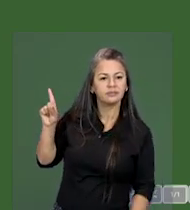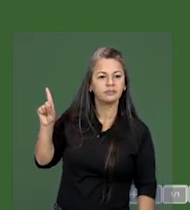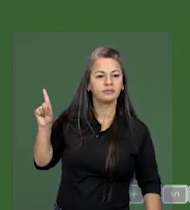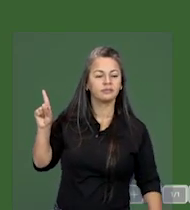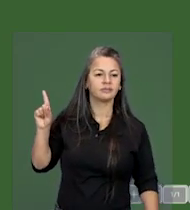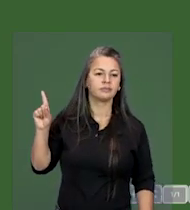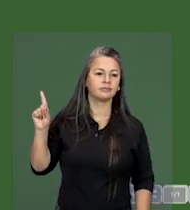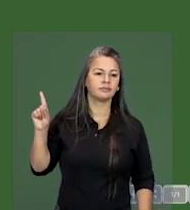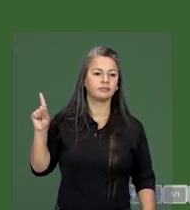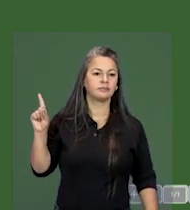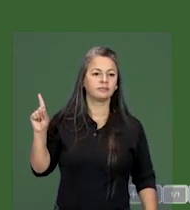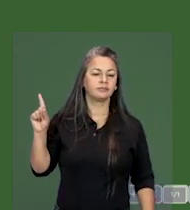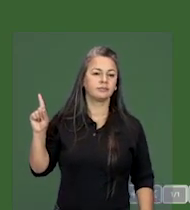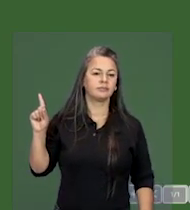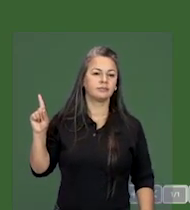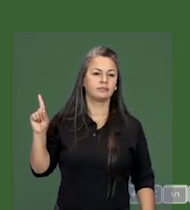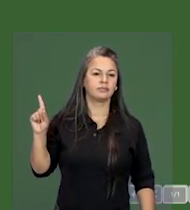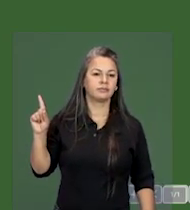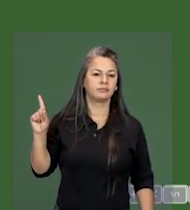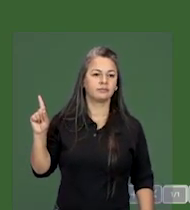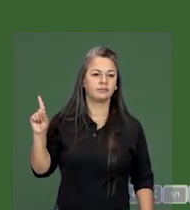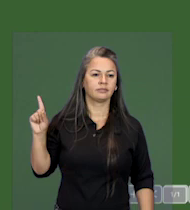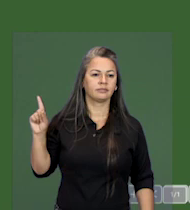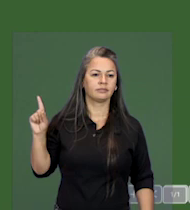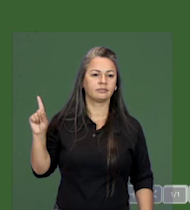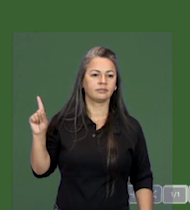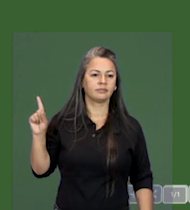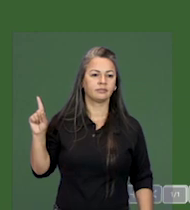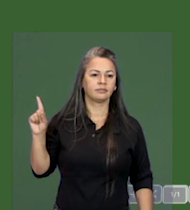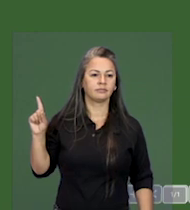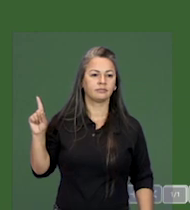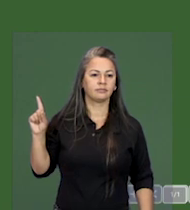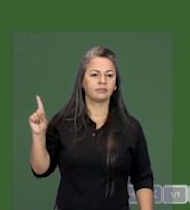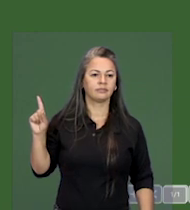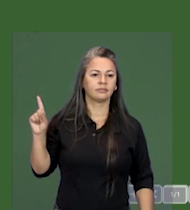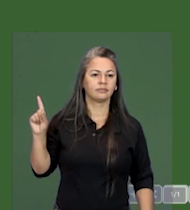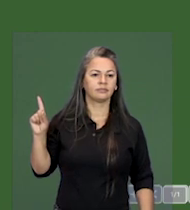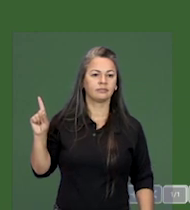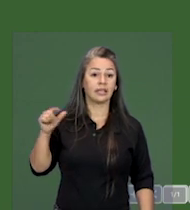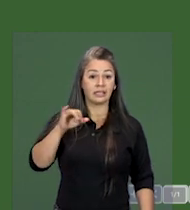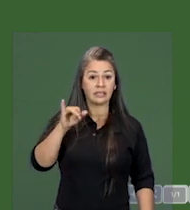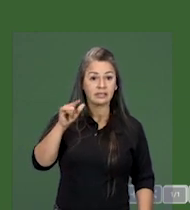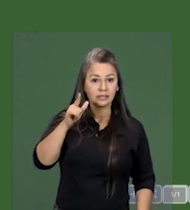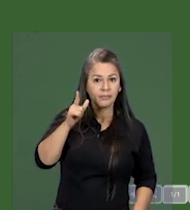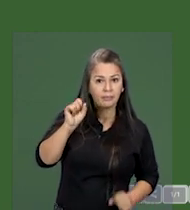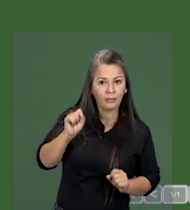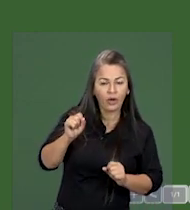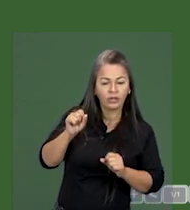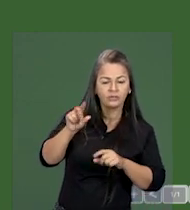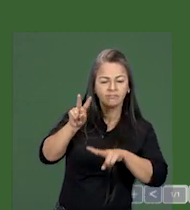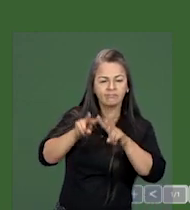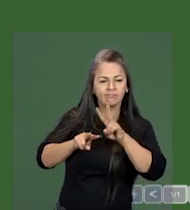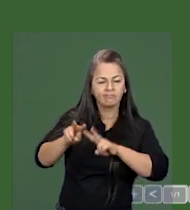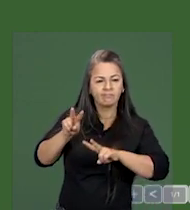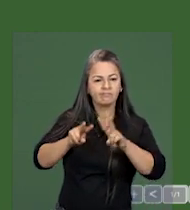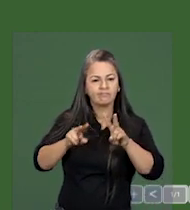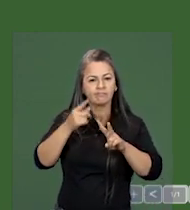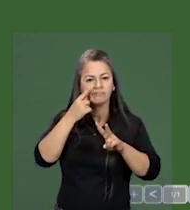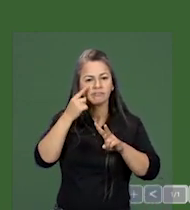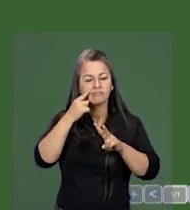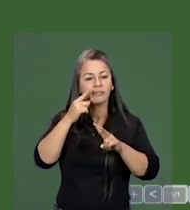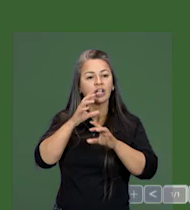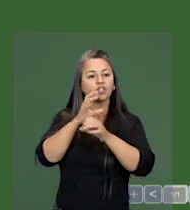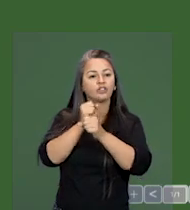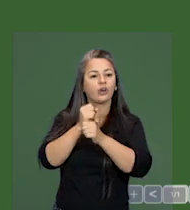sobre 3. Z vai ser igual, então, a 24. Se você quiser conferir se o seu perímetro está correto, você